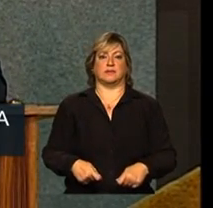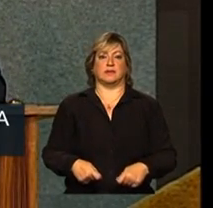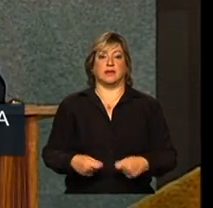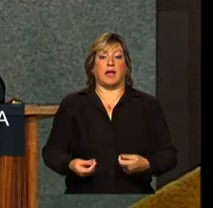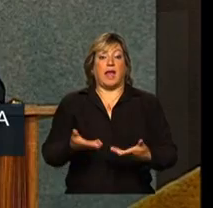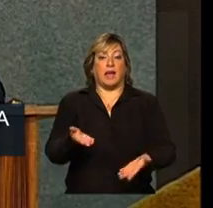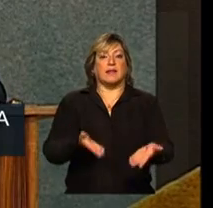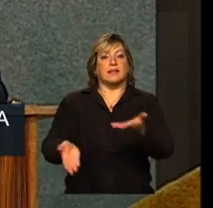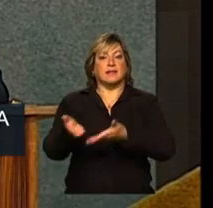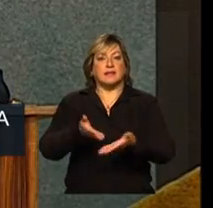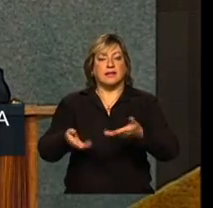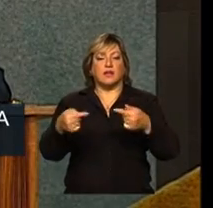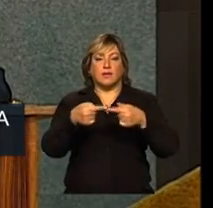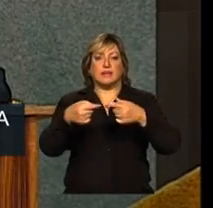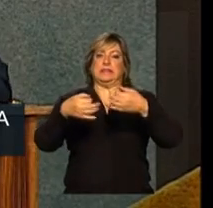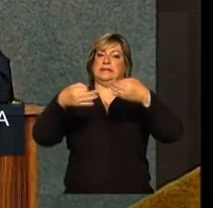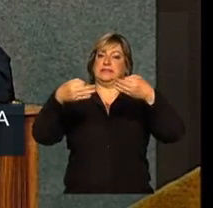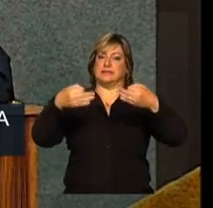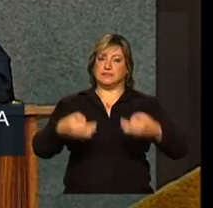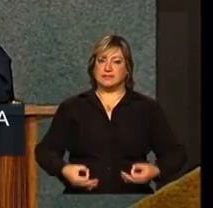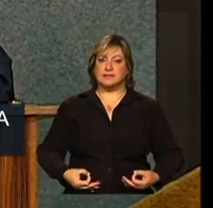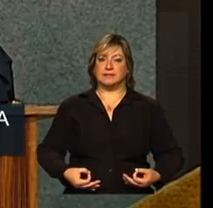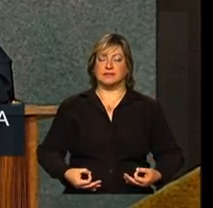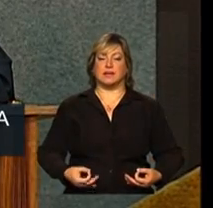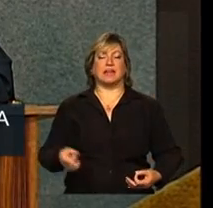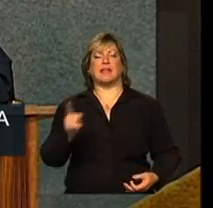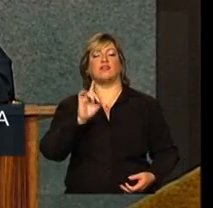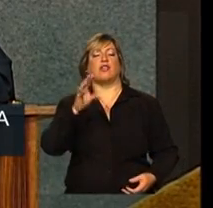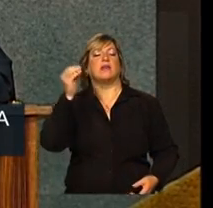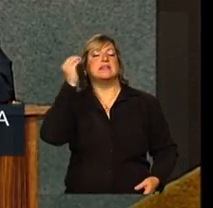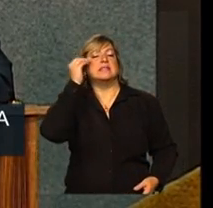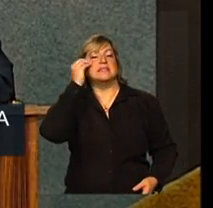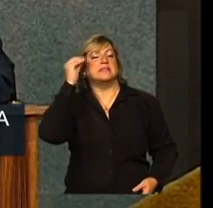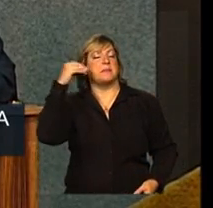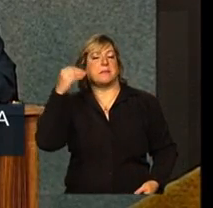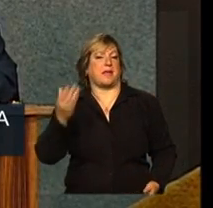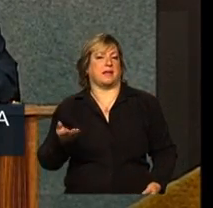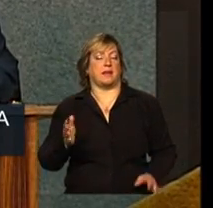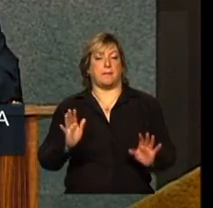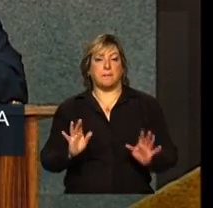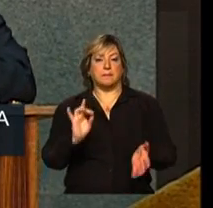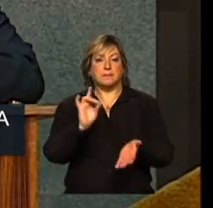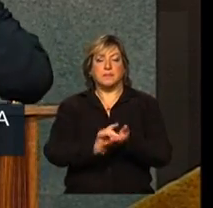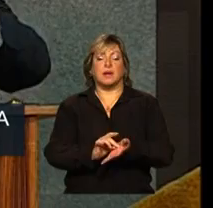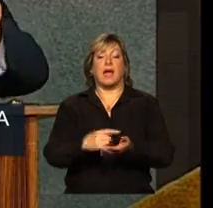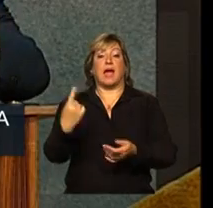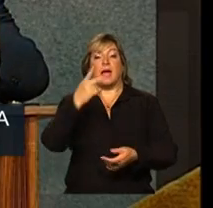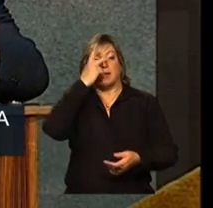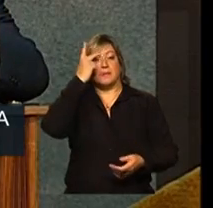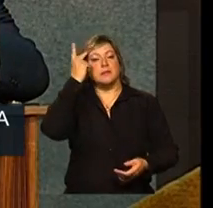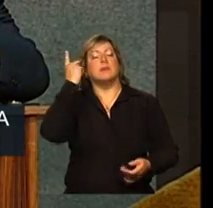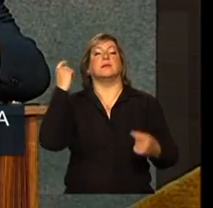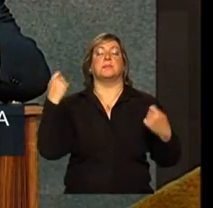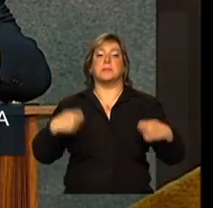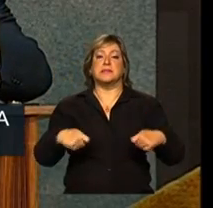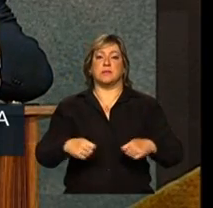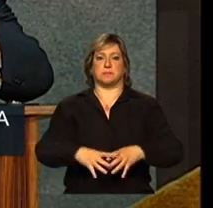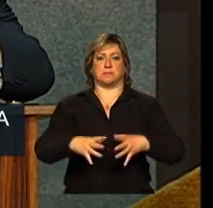atender de maneira adequada e não experimental as pessoas que precisam crescer